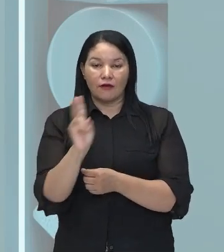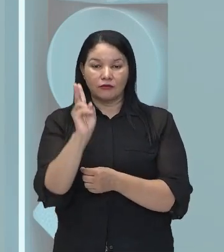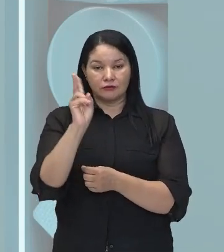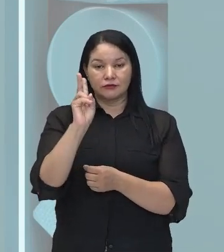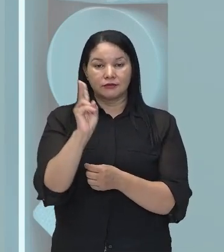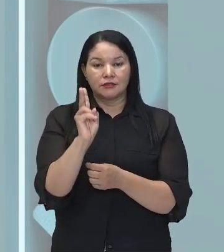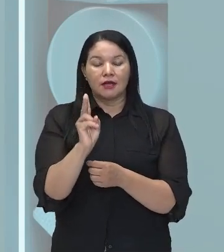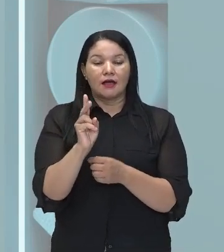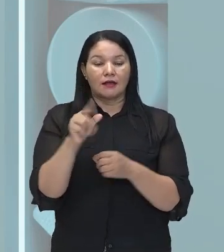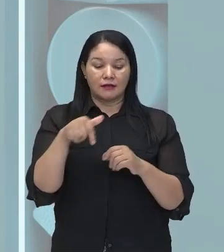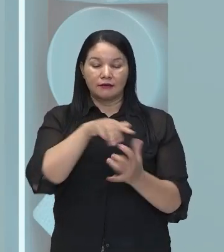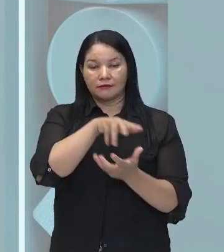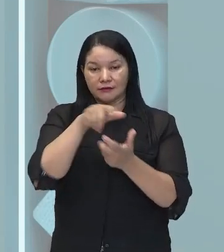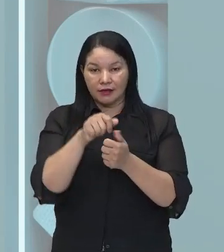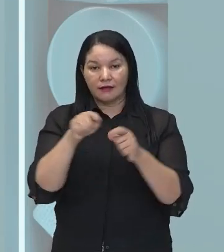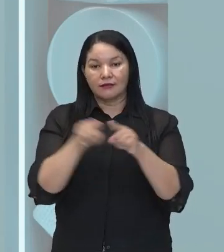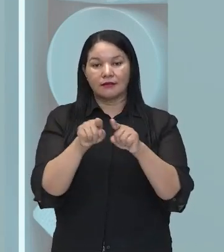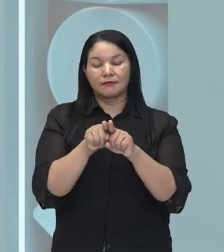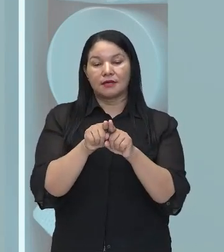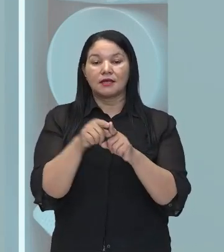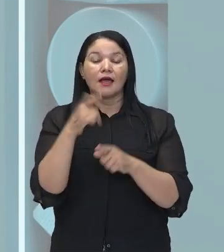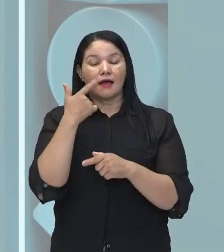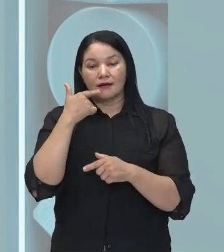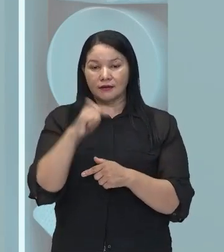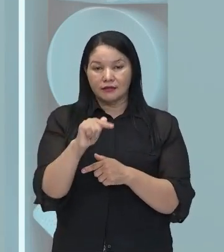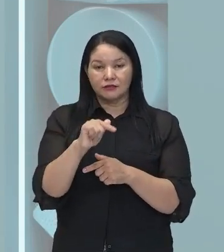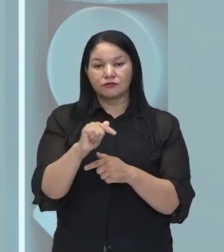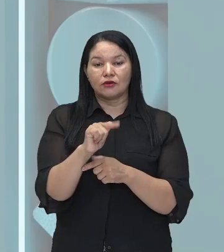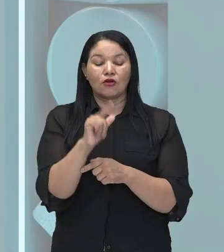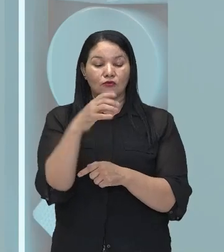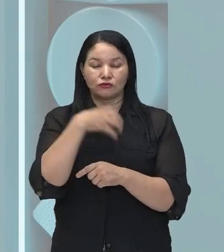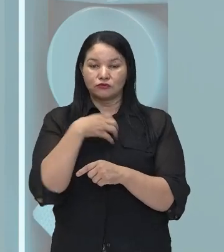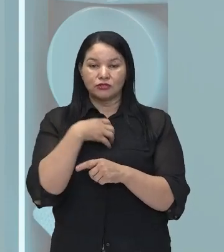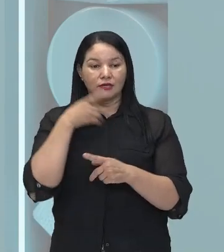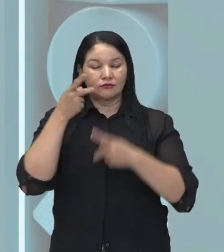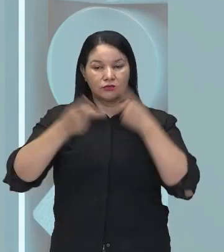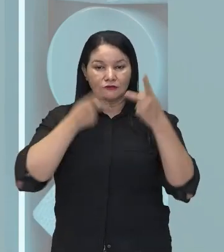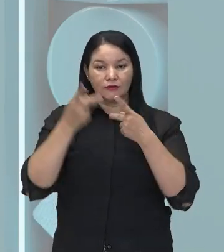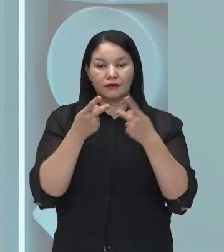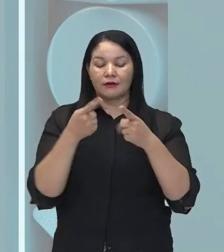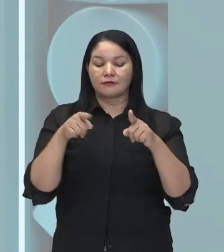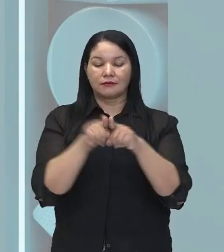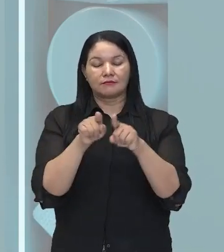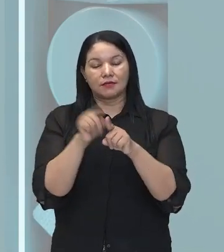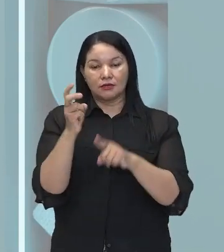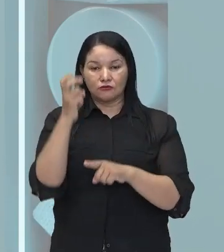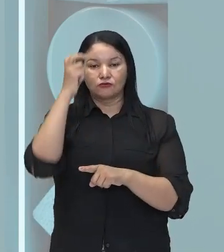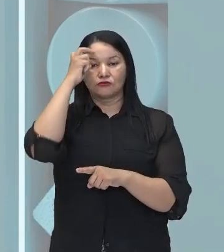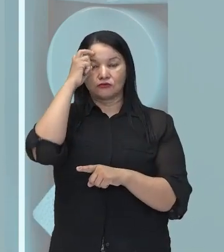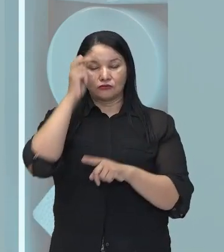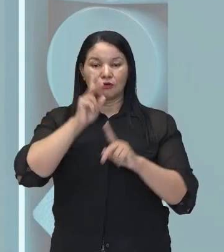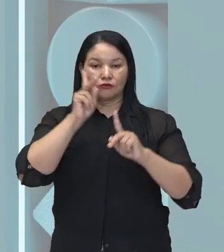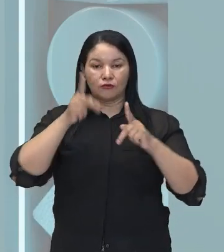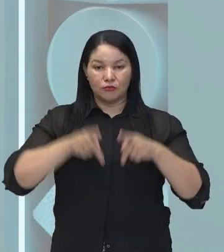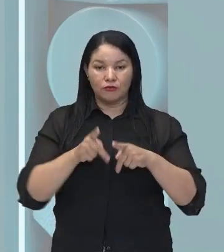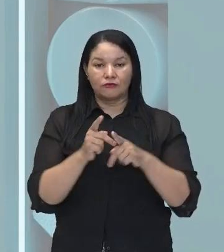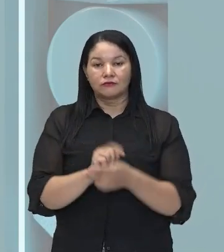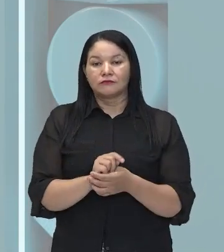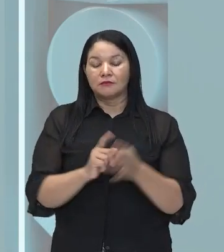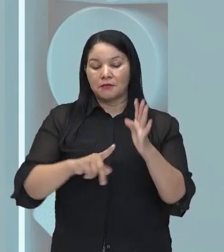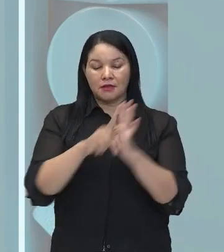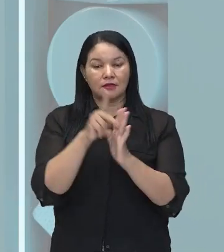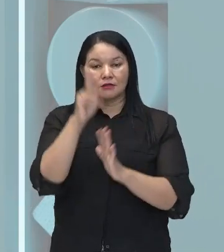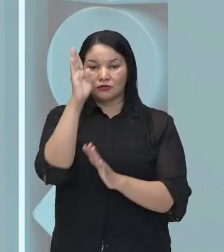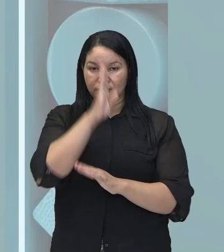língua, certo? O seu modo de falar, o modo de falar do povo, a sua cultura, as raízes brasileiras.